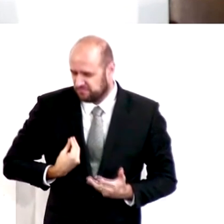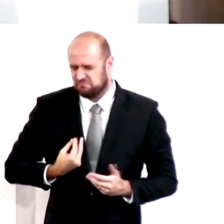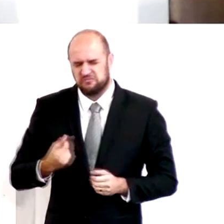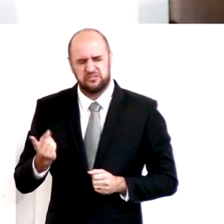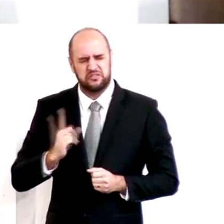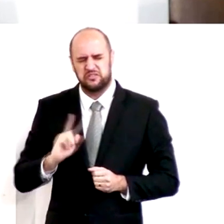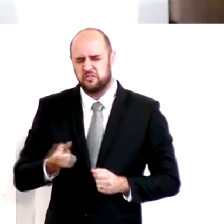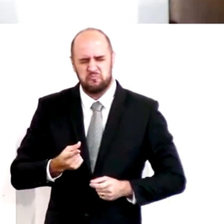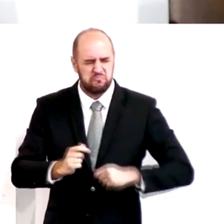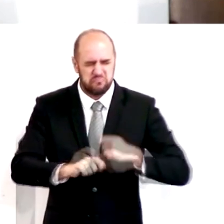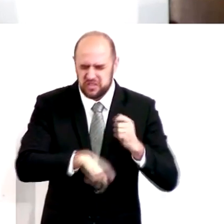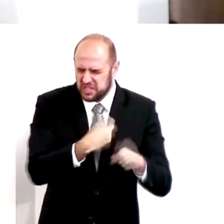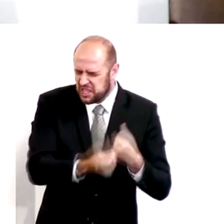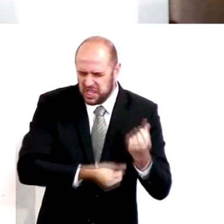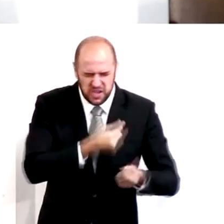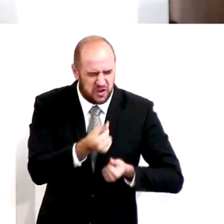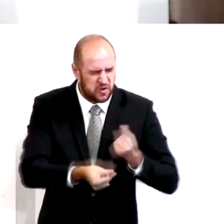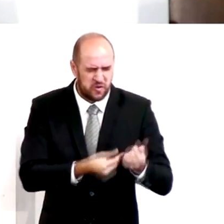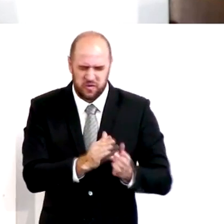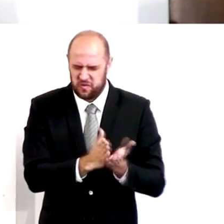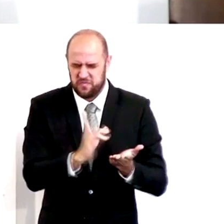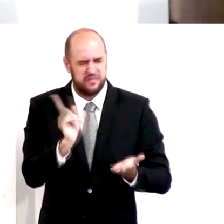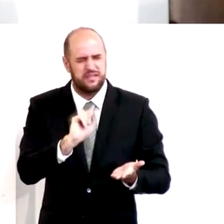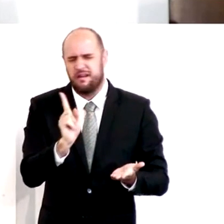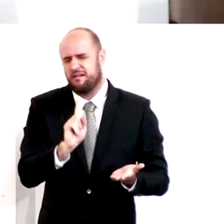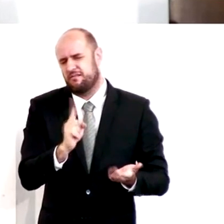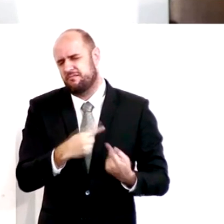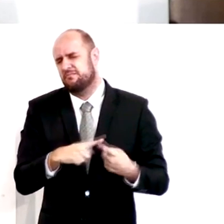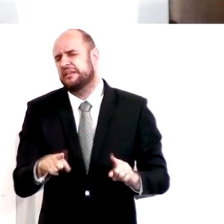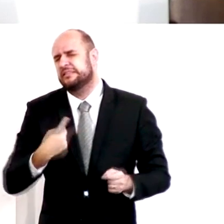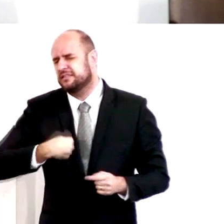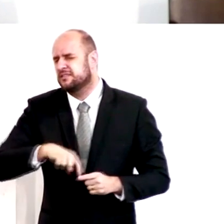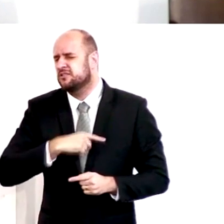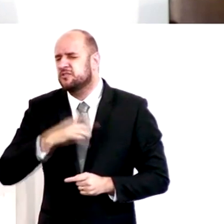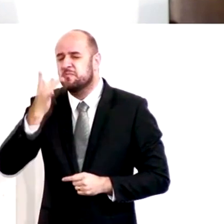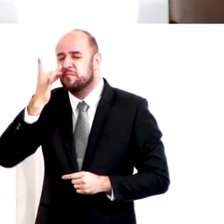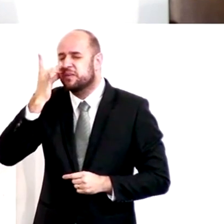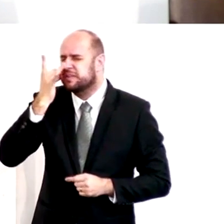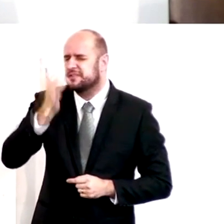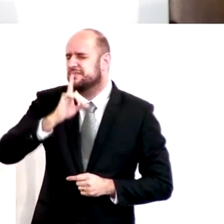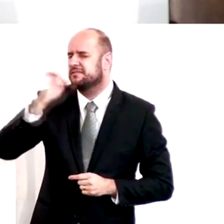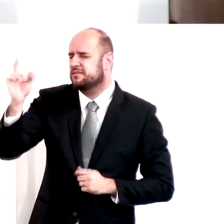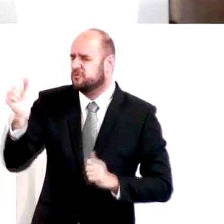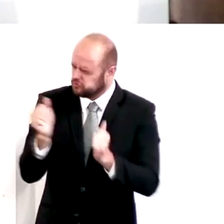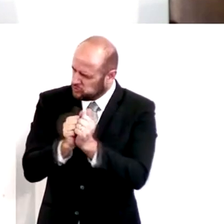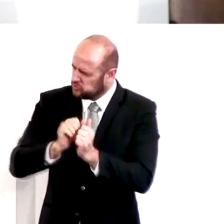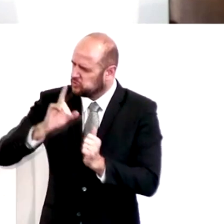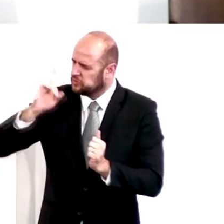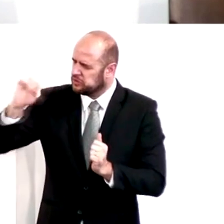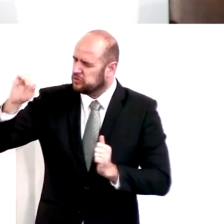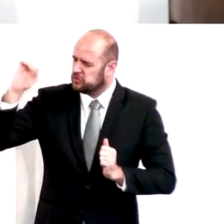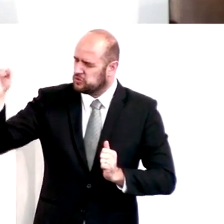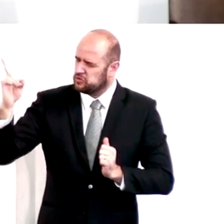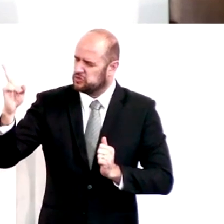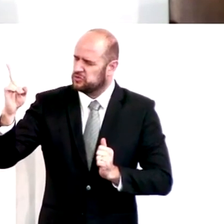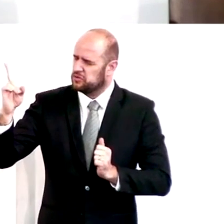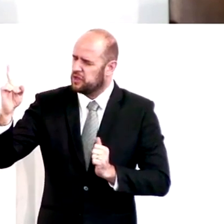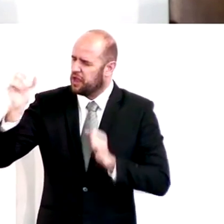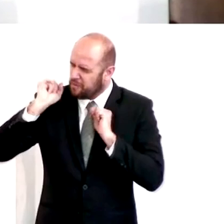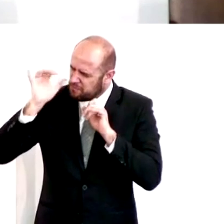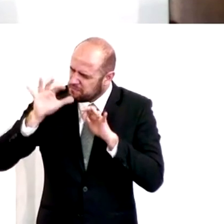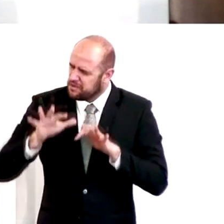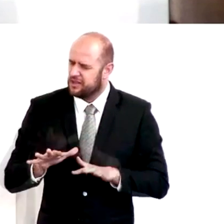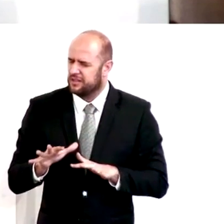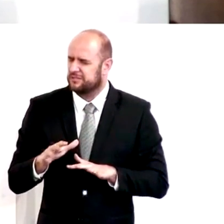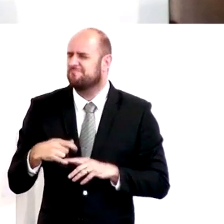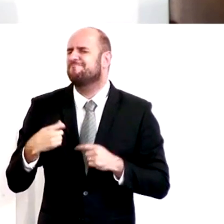quem mercadeja a palavra de Deus, mas como quem fala na presença de Deus e da parte de Deus. Nós precisamos muito